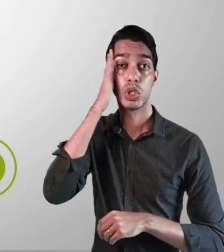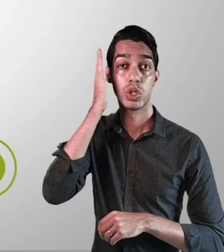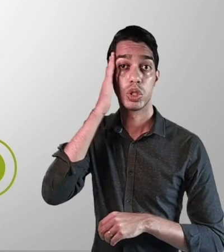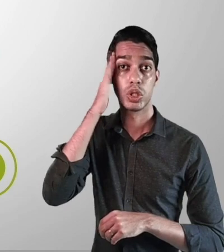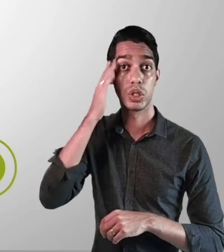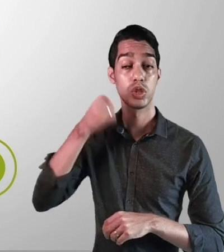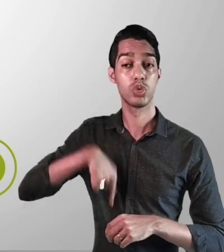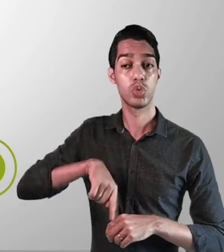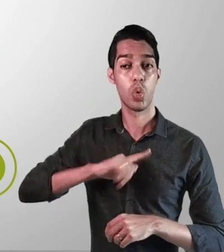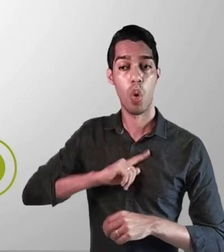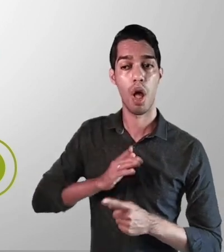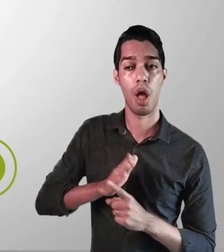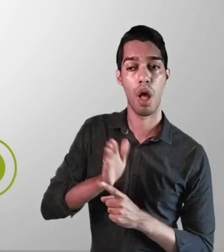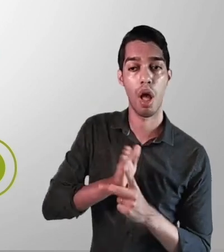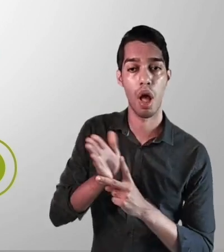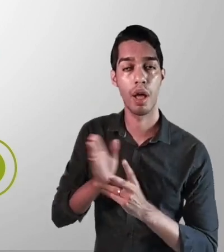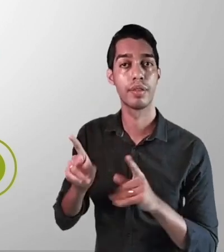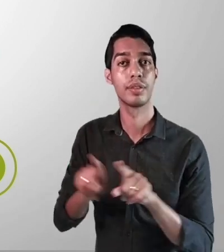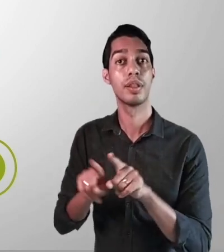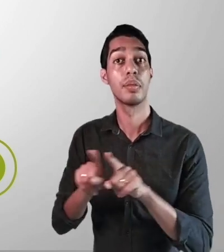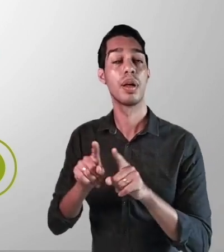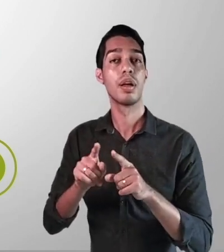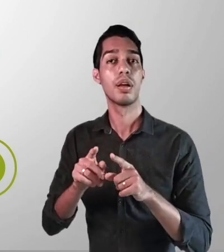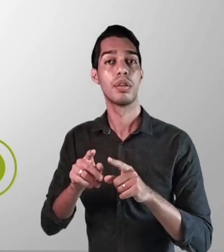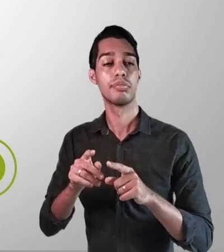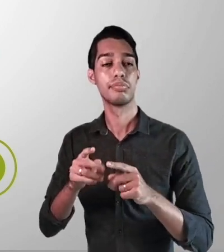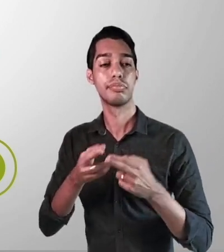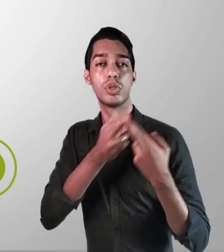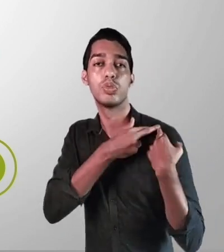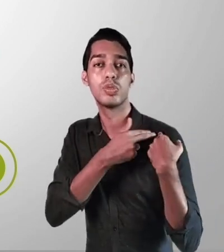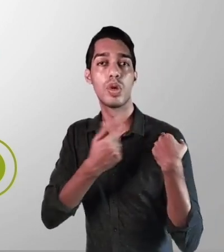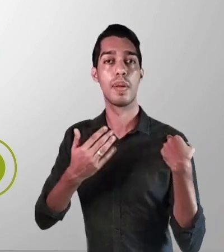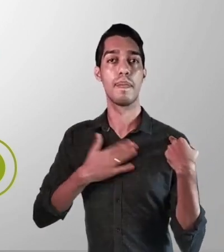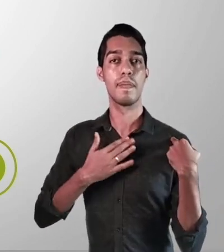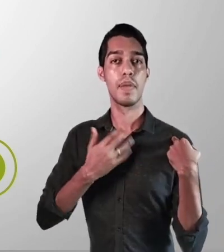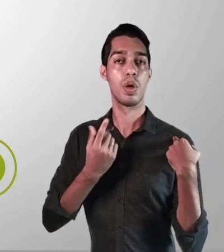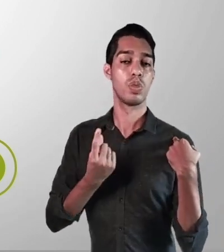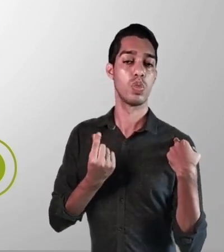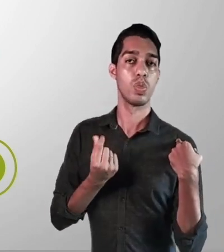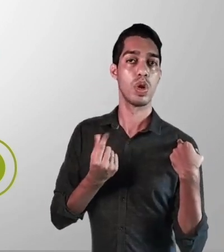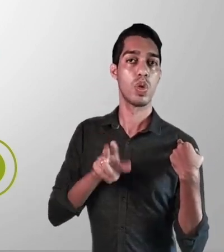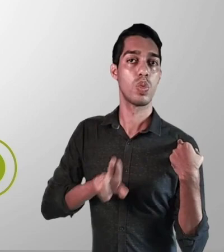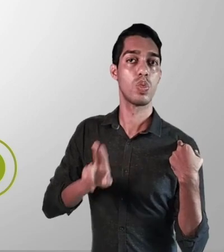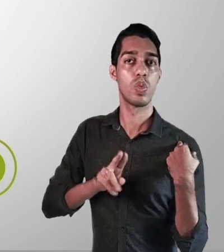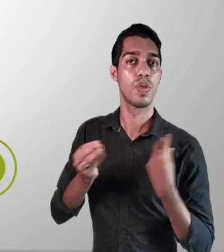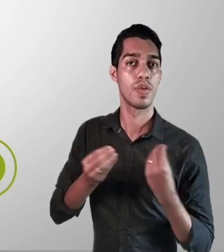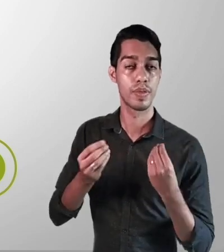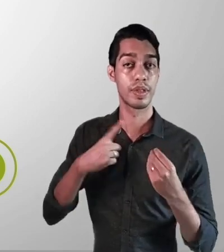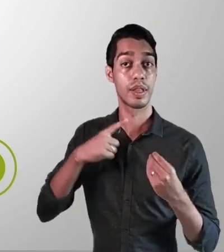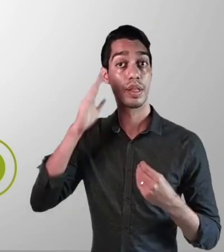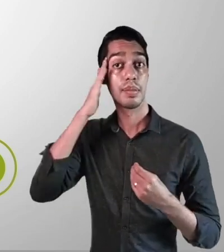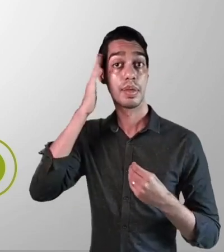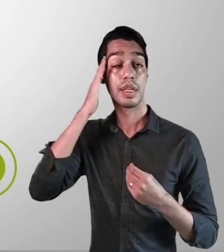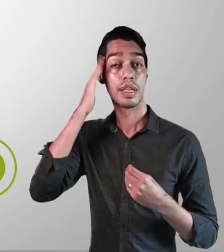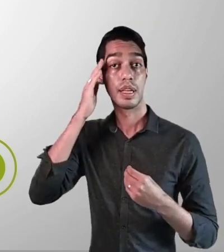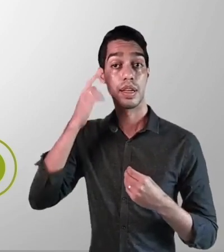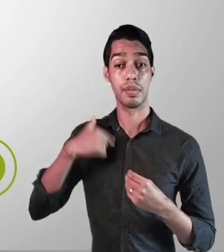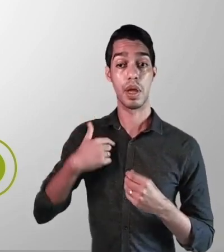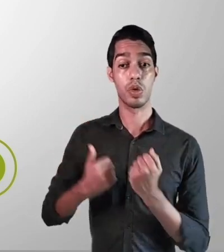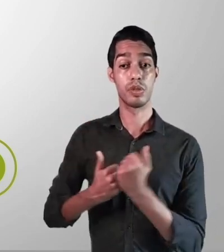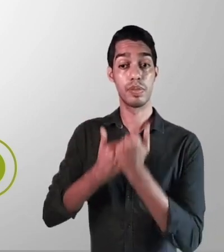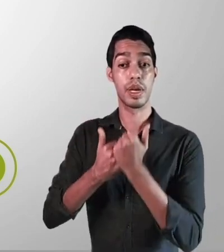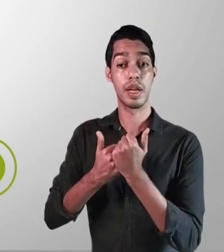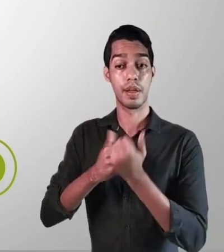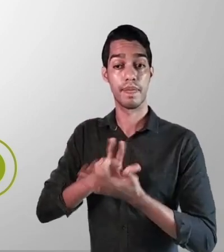as suas alternativas e responsabilidades no uso do seu dinheiro, né? Possam efetivamente entender quais são os melhores instrumentos